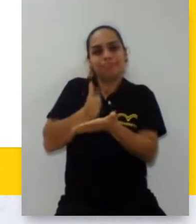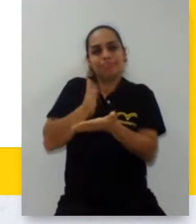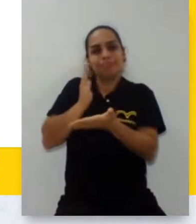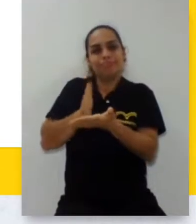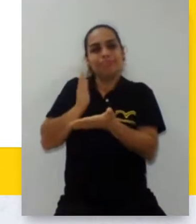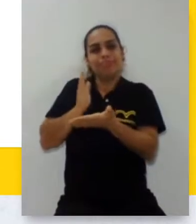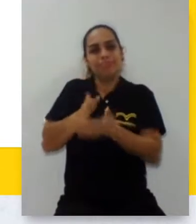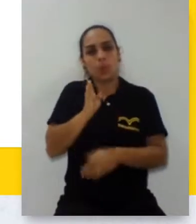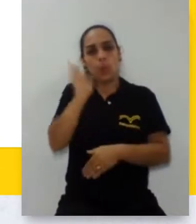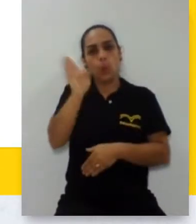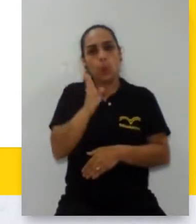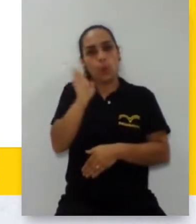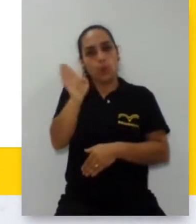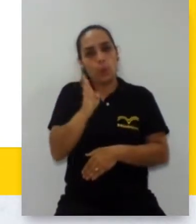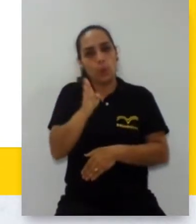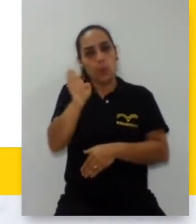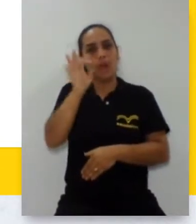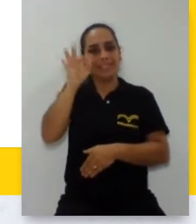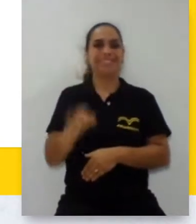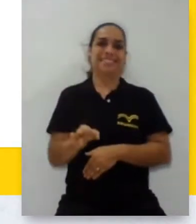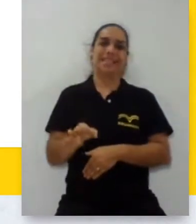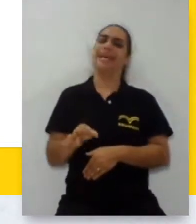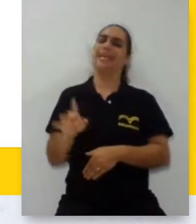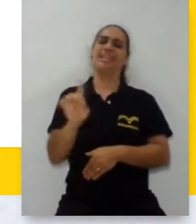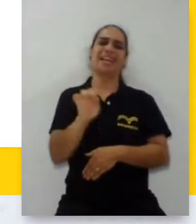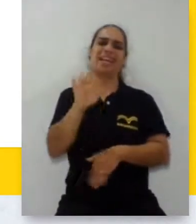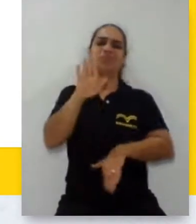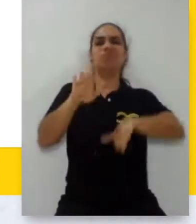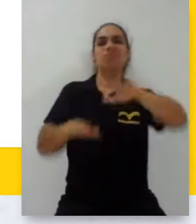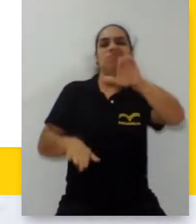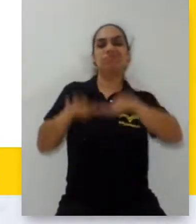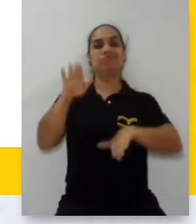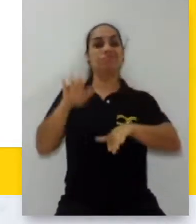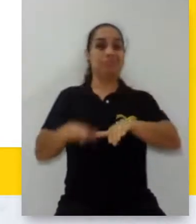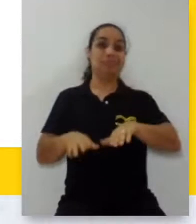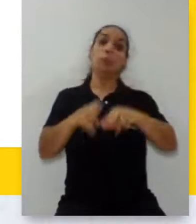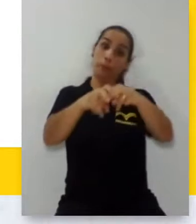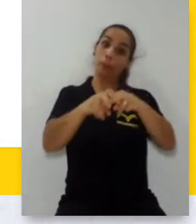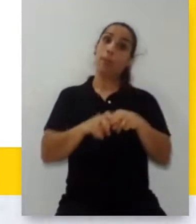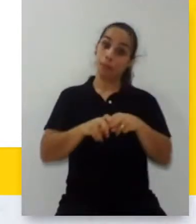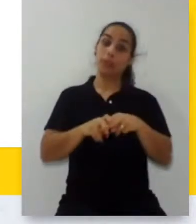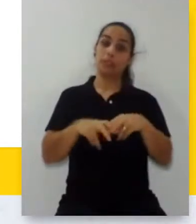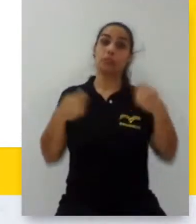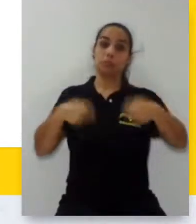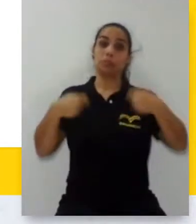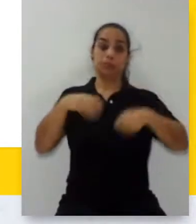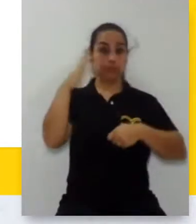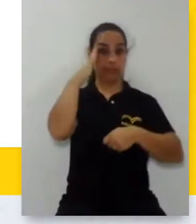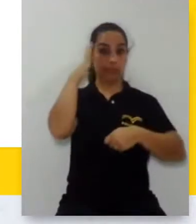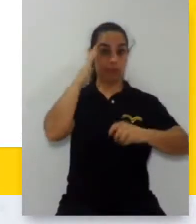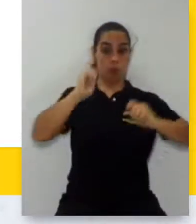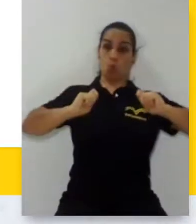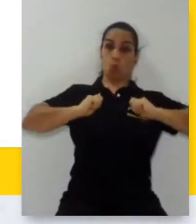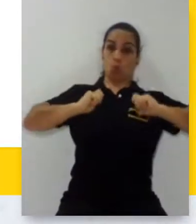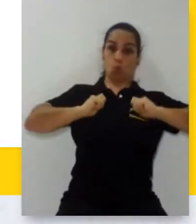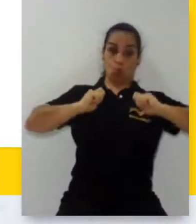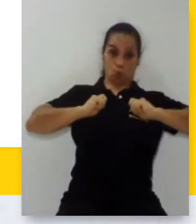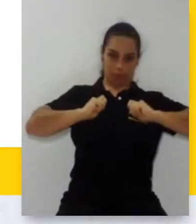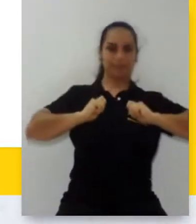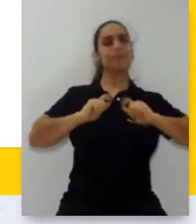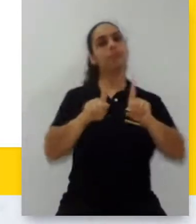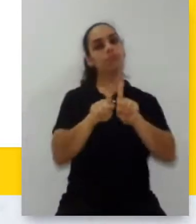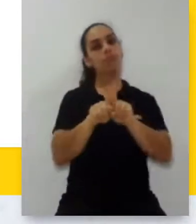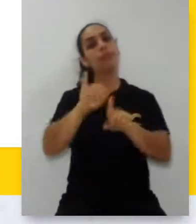recomendações, mas eu queria que vocês colocassem isso bem claro para vocês. Nós temos o inativo fisicamente, que não atinge o que é recomendado, e